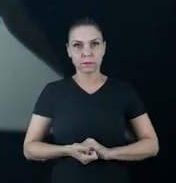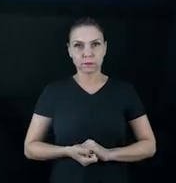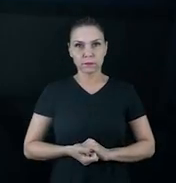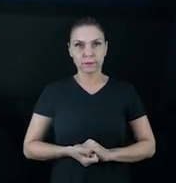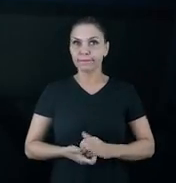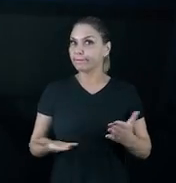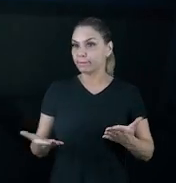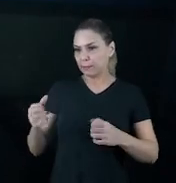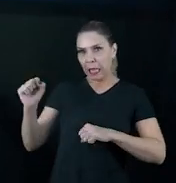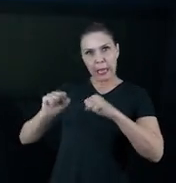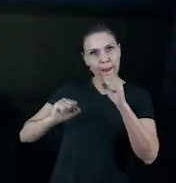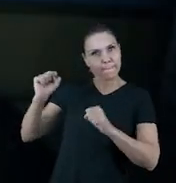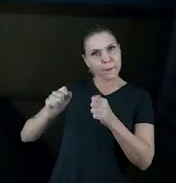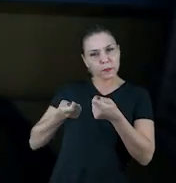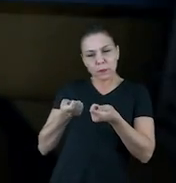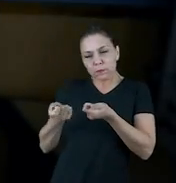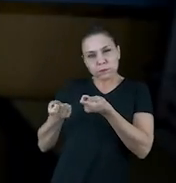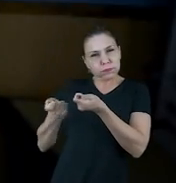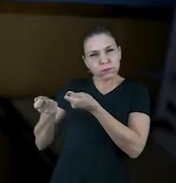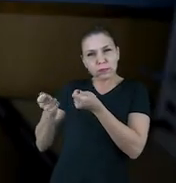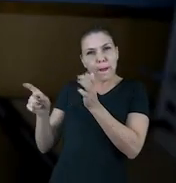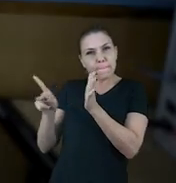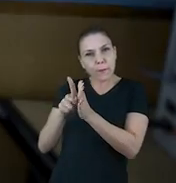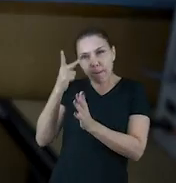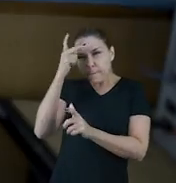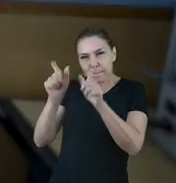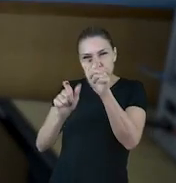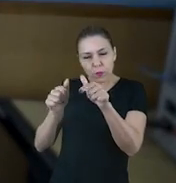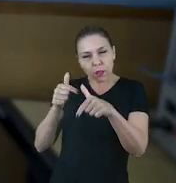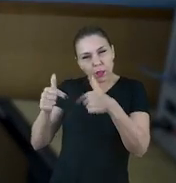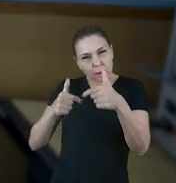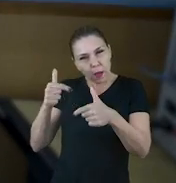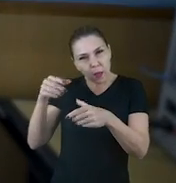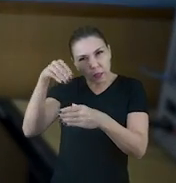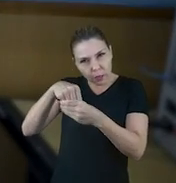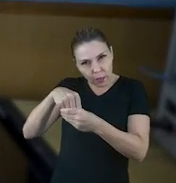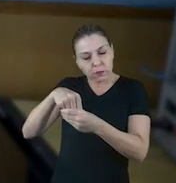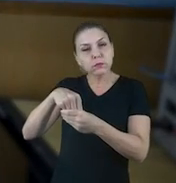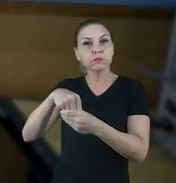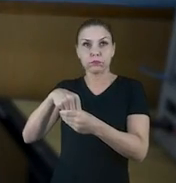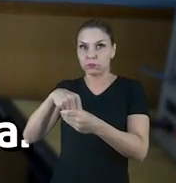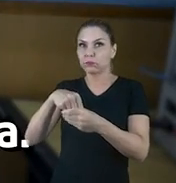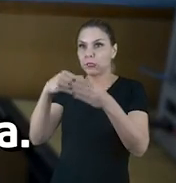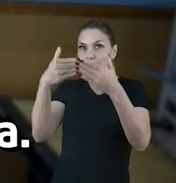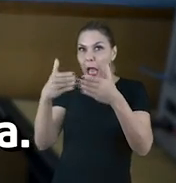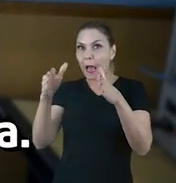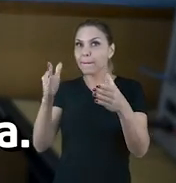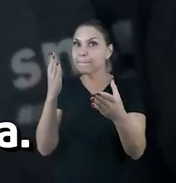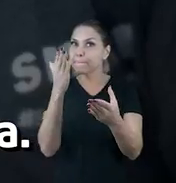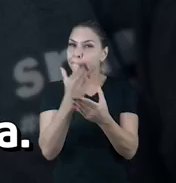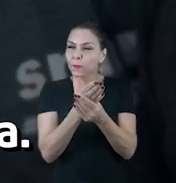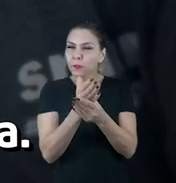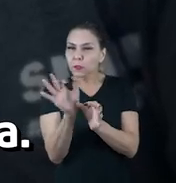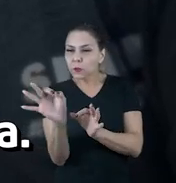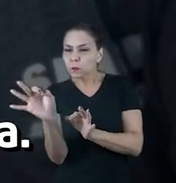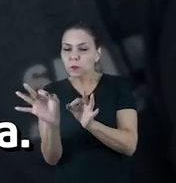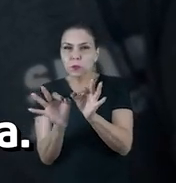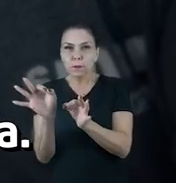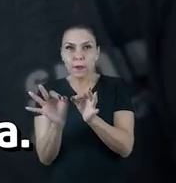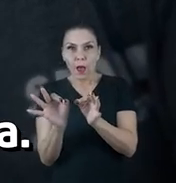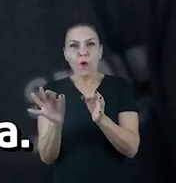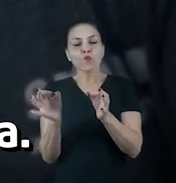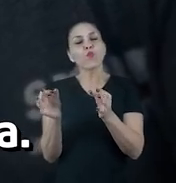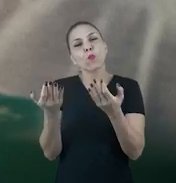resolver a empresa passou a ser controlada pelos próprios trabalhadores abriram um processo programado